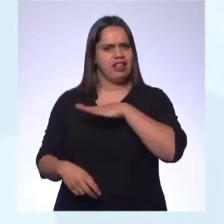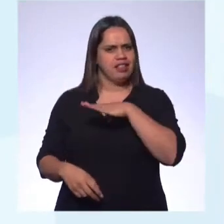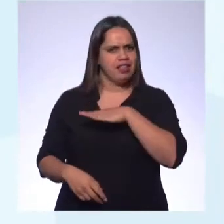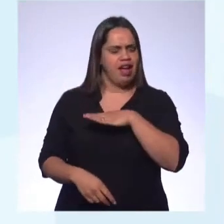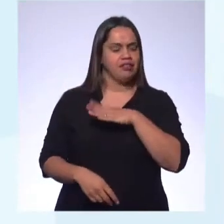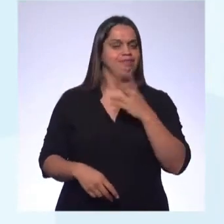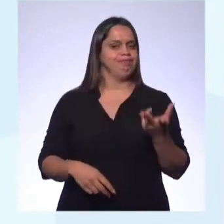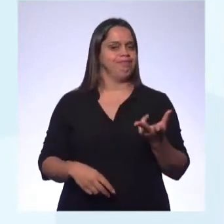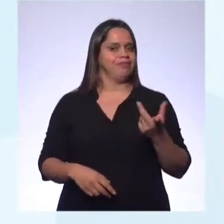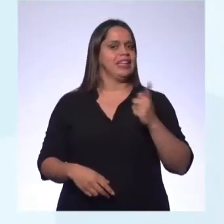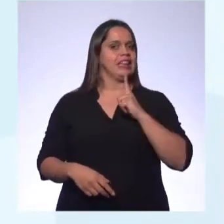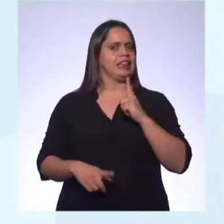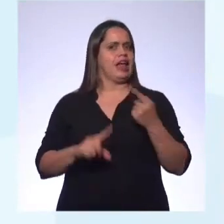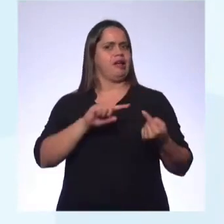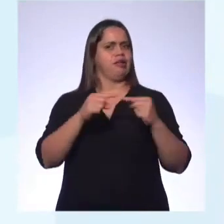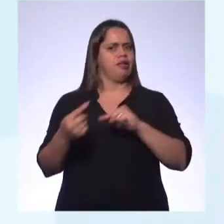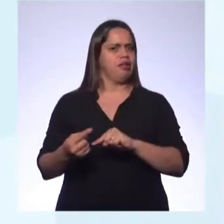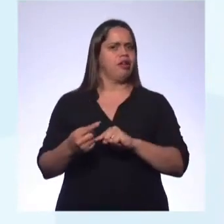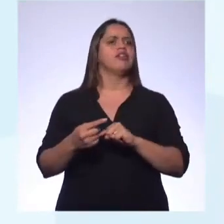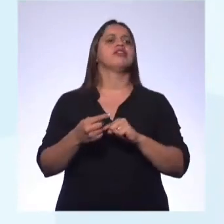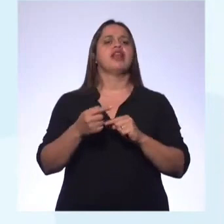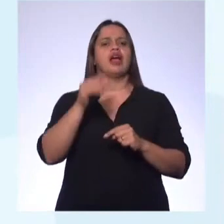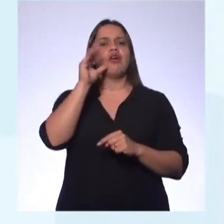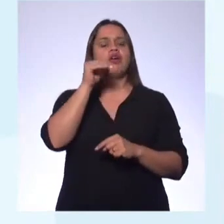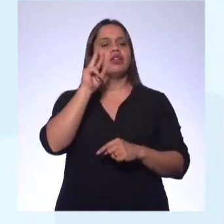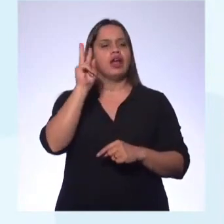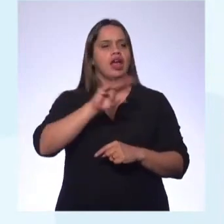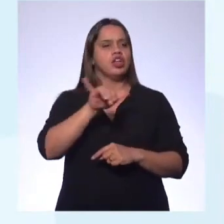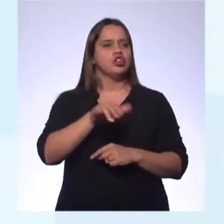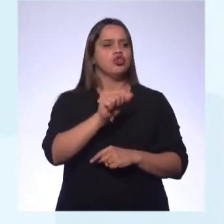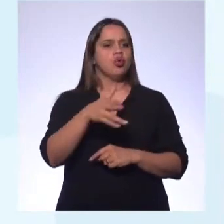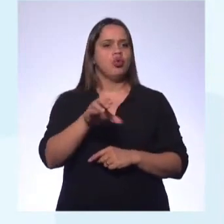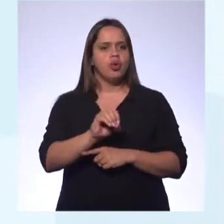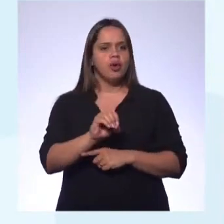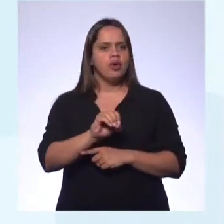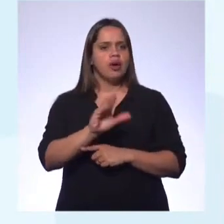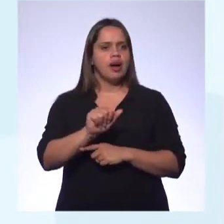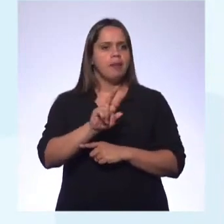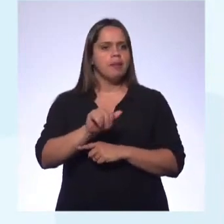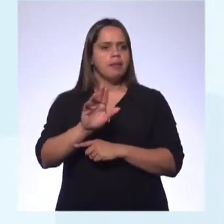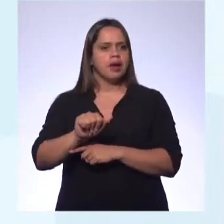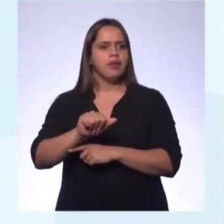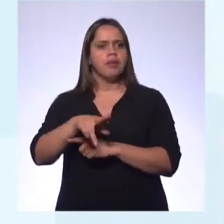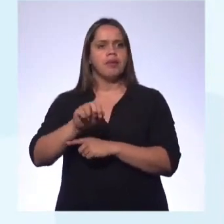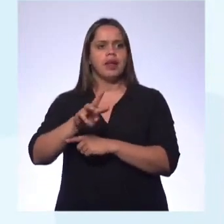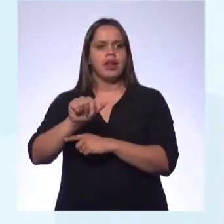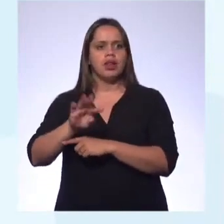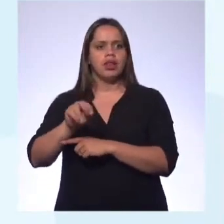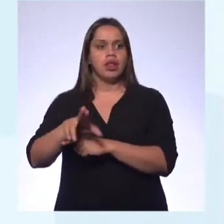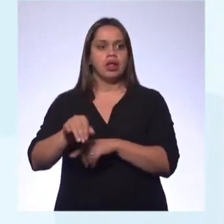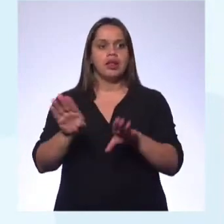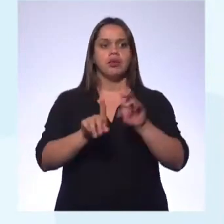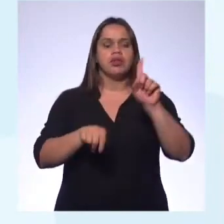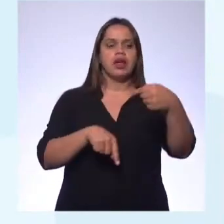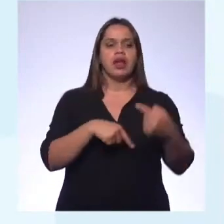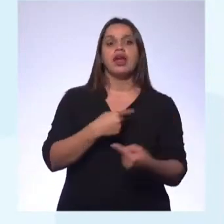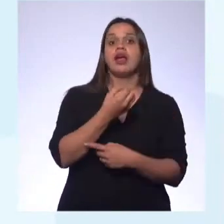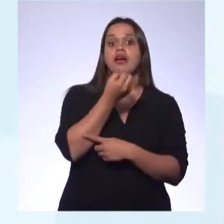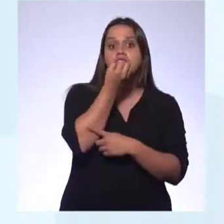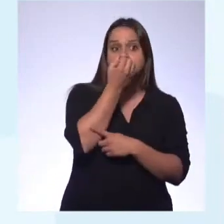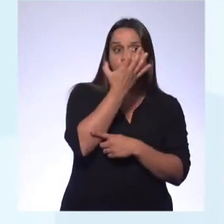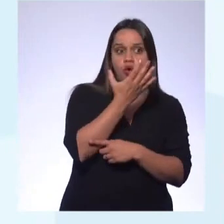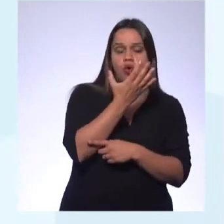uma conotação, de João Cabral de Melo Neto. E depois, a Flor e a Náusea, né, de Carlos Drummond de Andrade. A